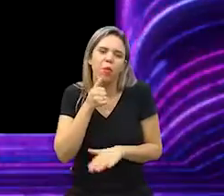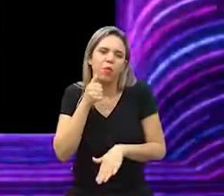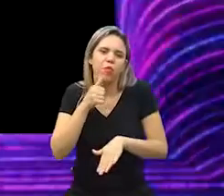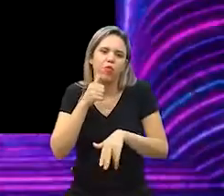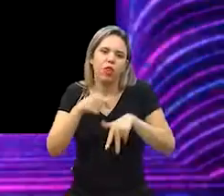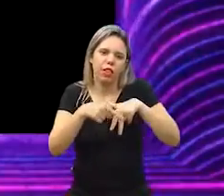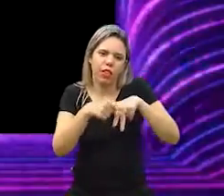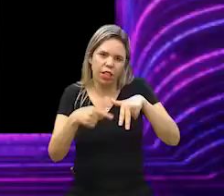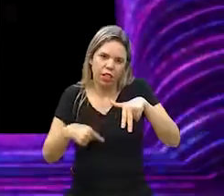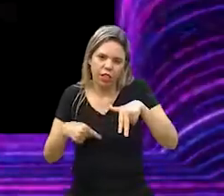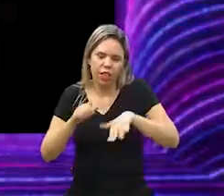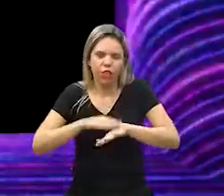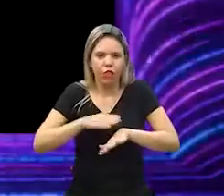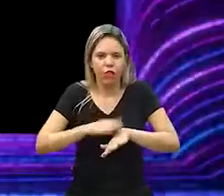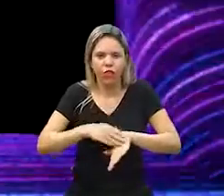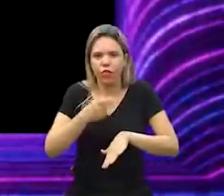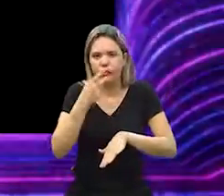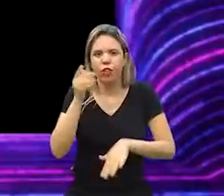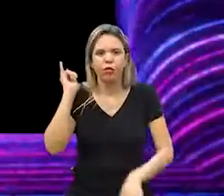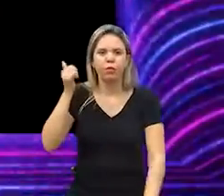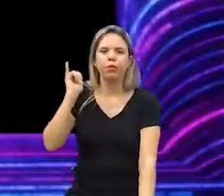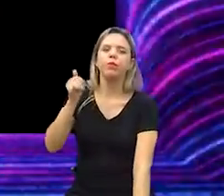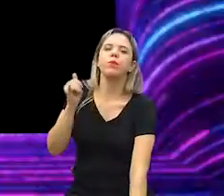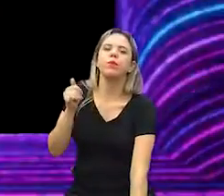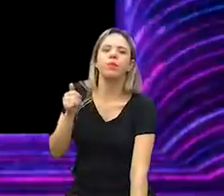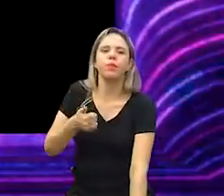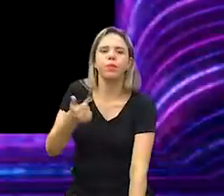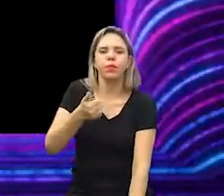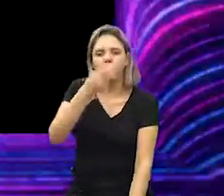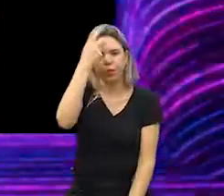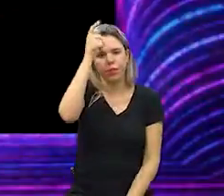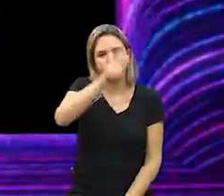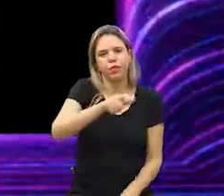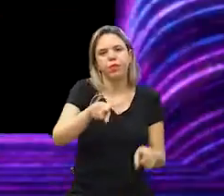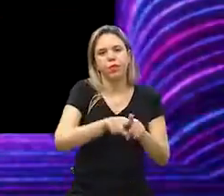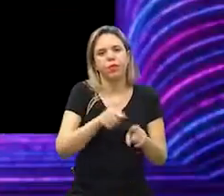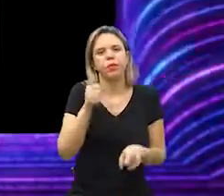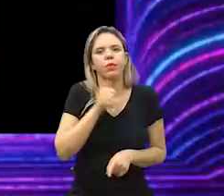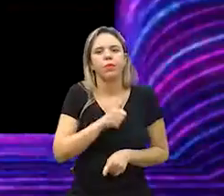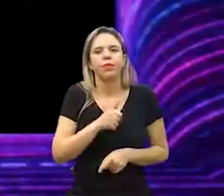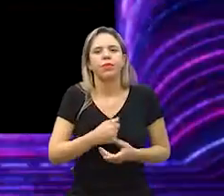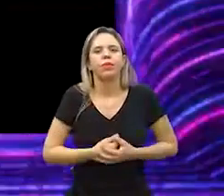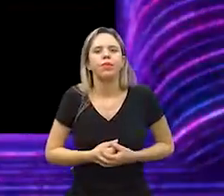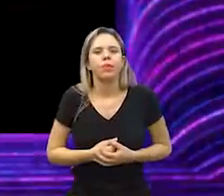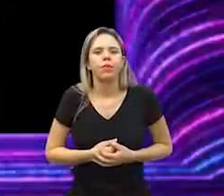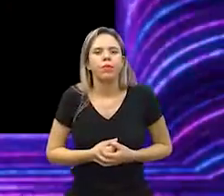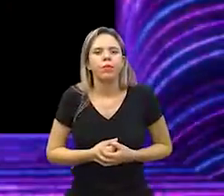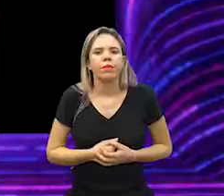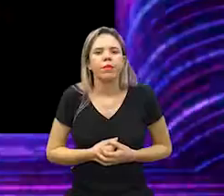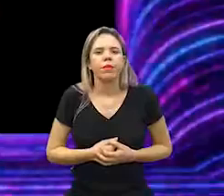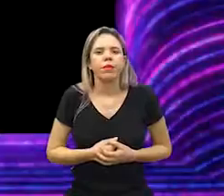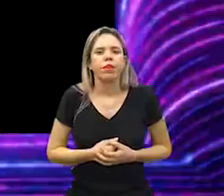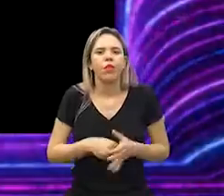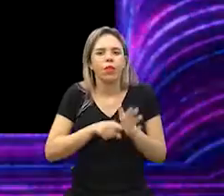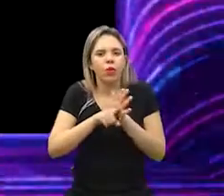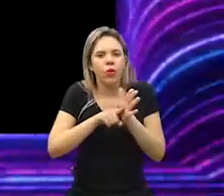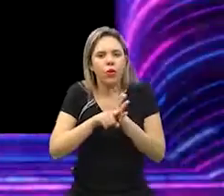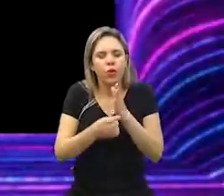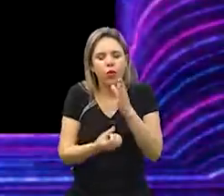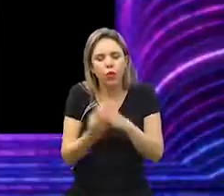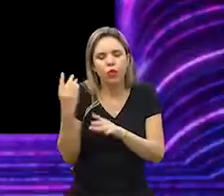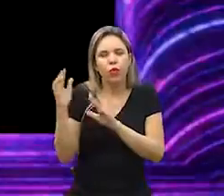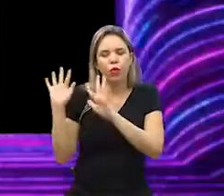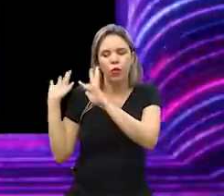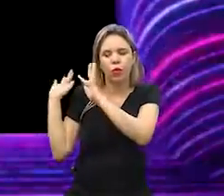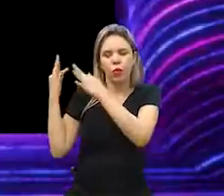autora, falando de uma narradora em primeira pessoa também, mulher, né? Que ela vai em busca das raízes,